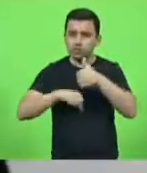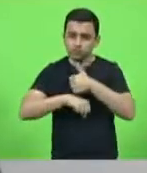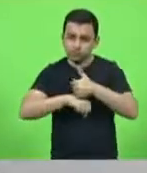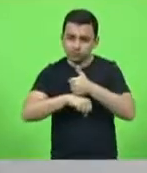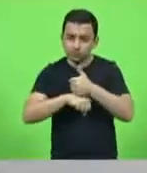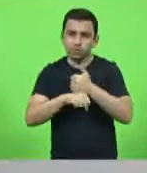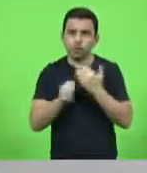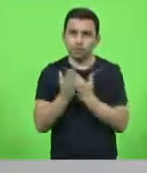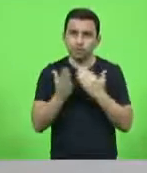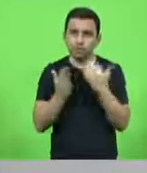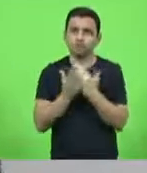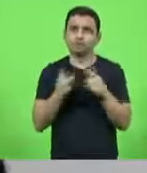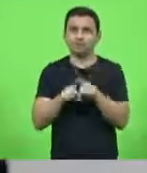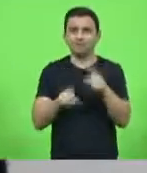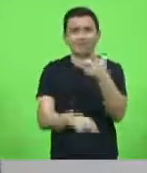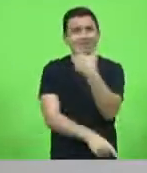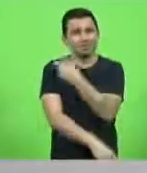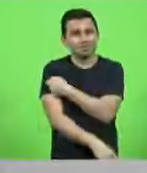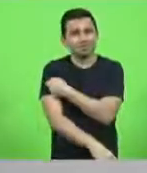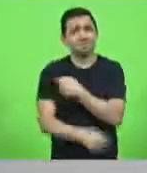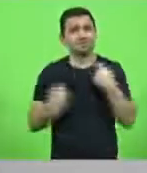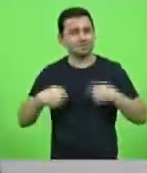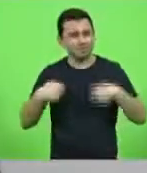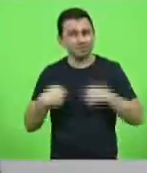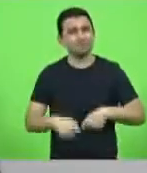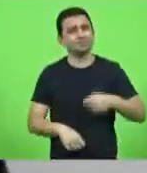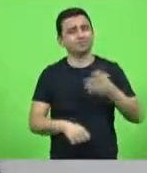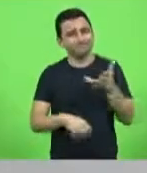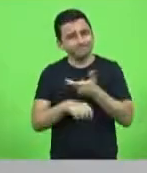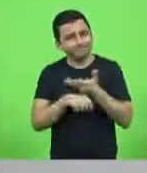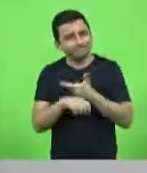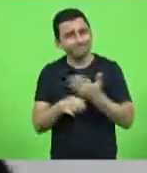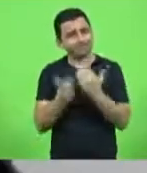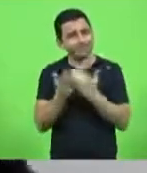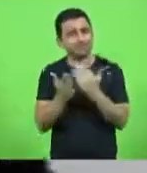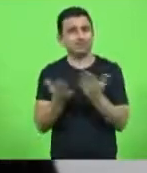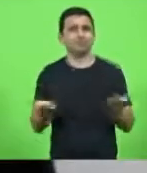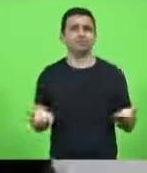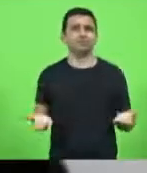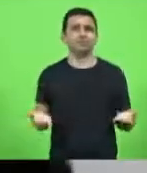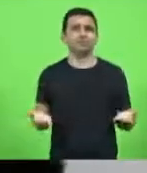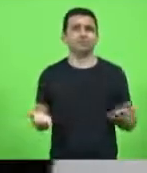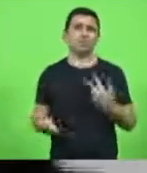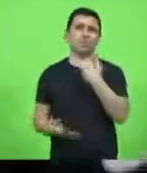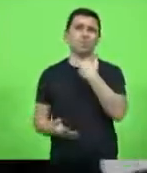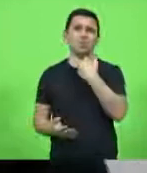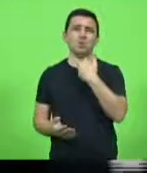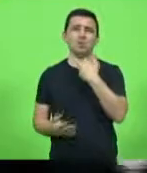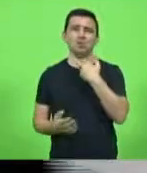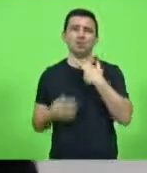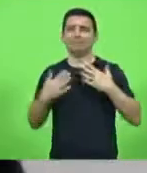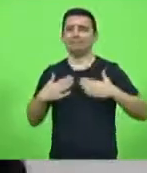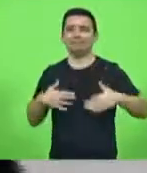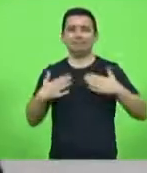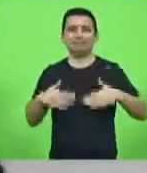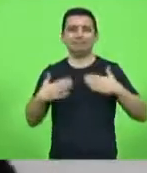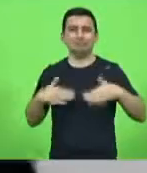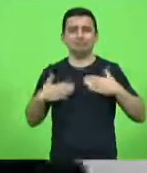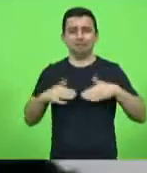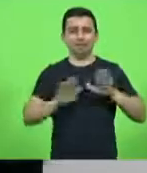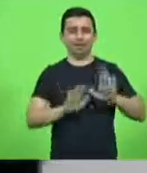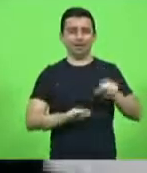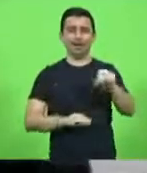e essa vacinação precisa andar precisa andar com mais rapidez não pode as vacinas ficar no